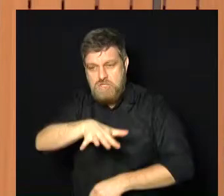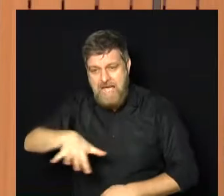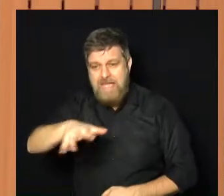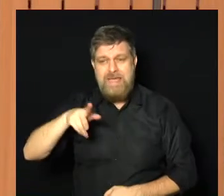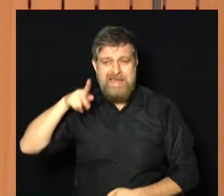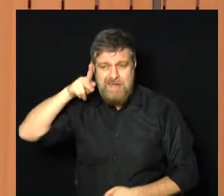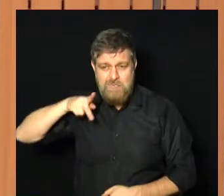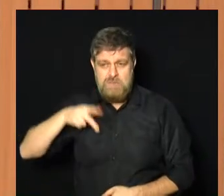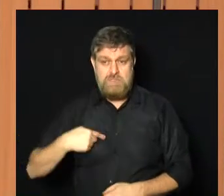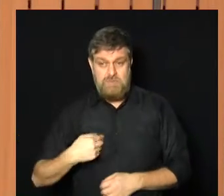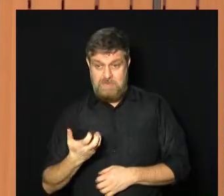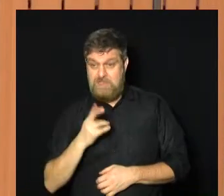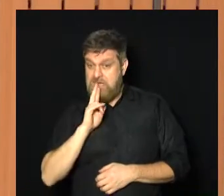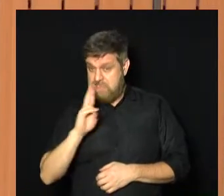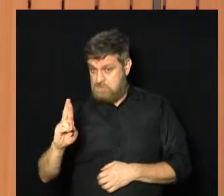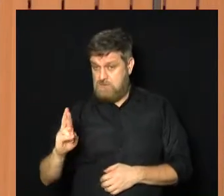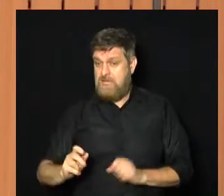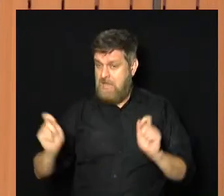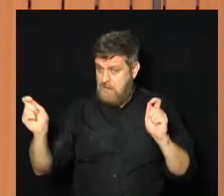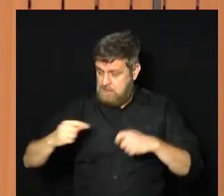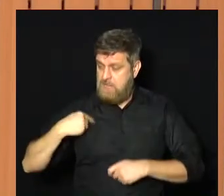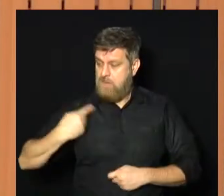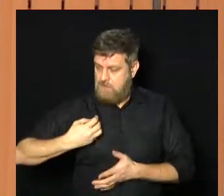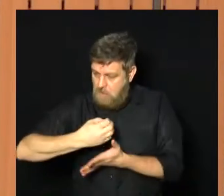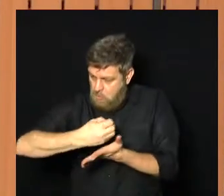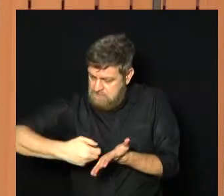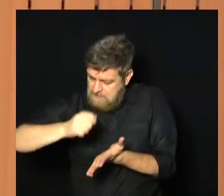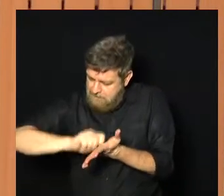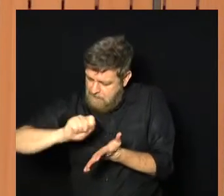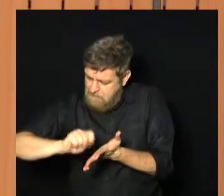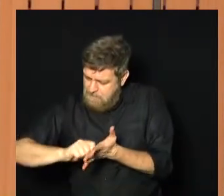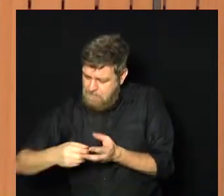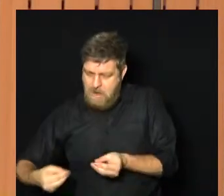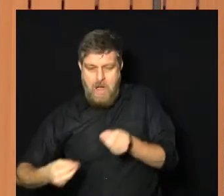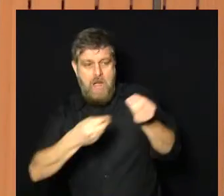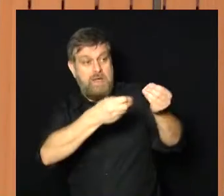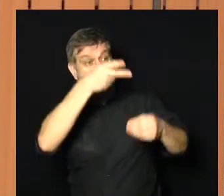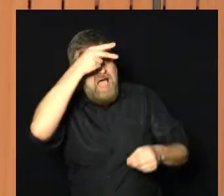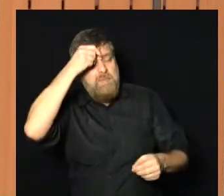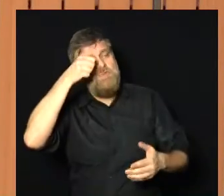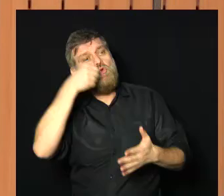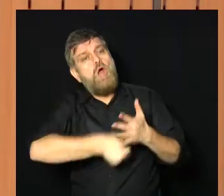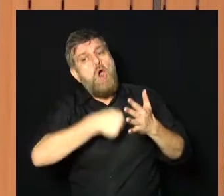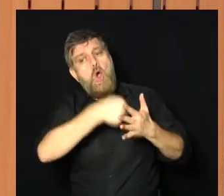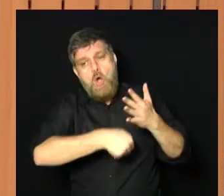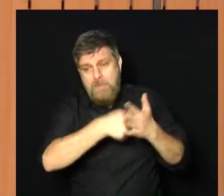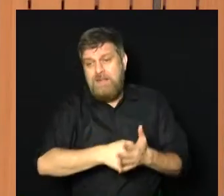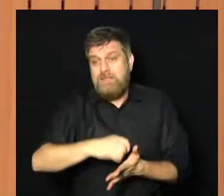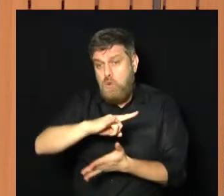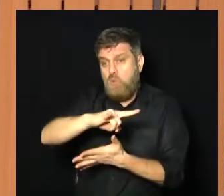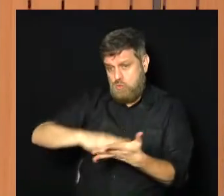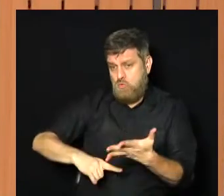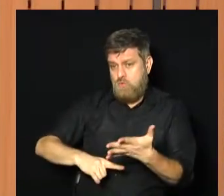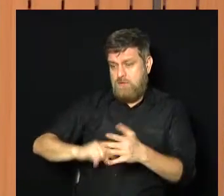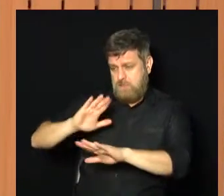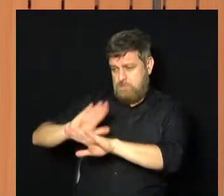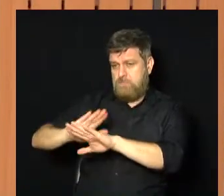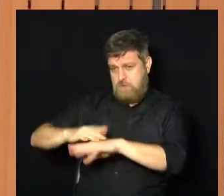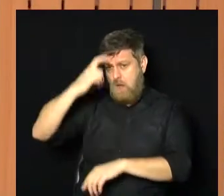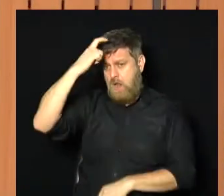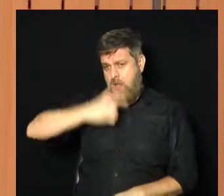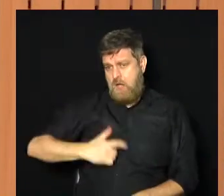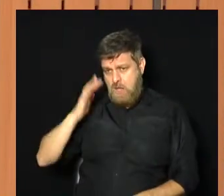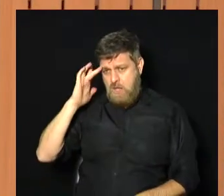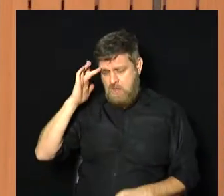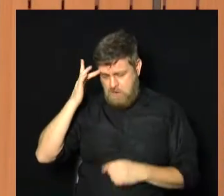é possível sim a gente oficiar e cobrar a Prefeitura, fazer isso de um ponto de vista assim, documental. Então, eu acho que é